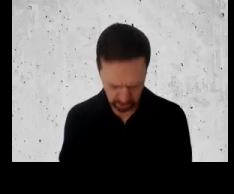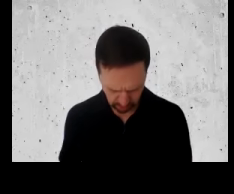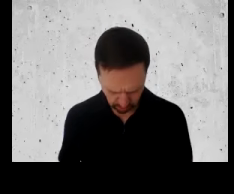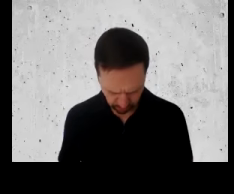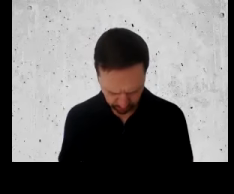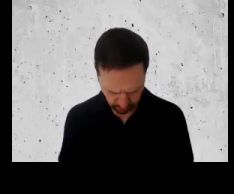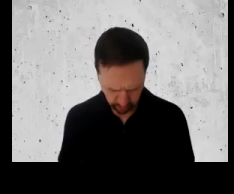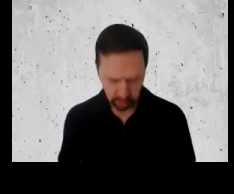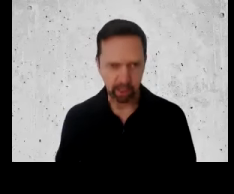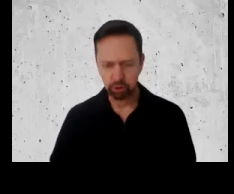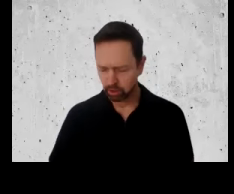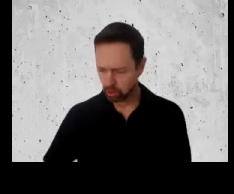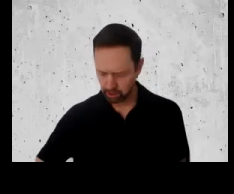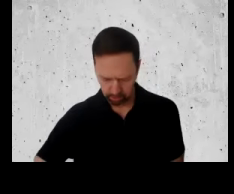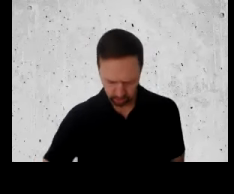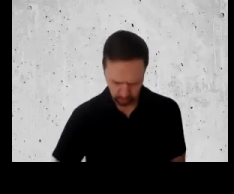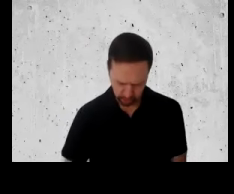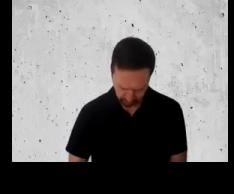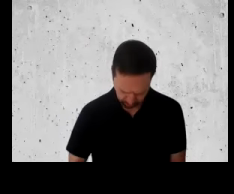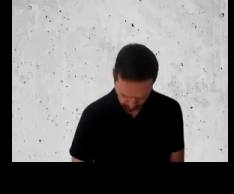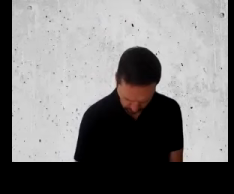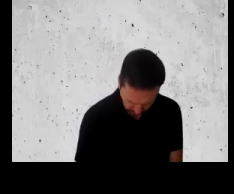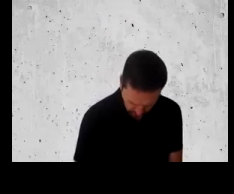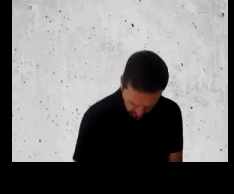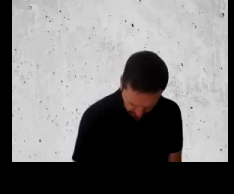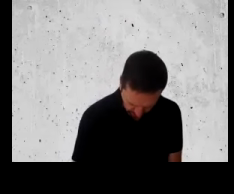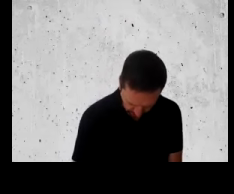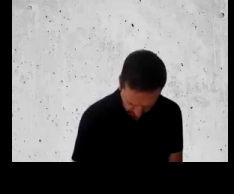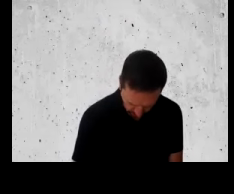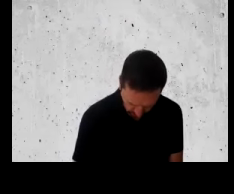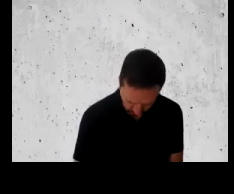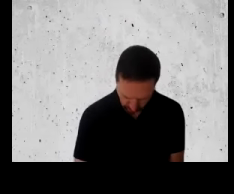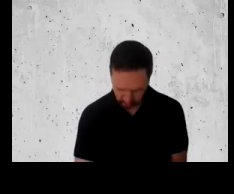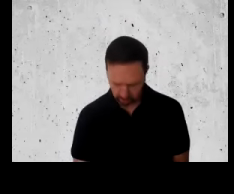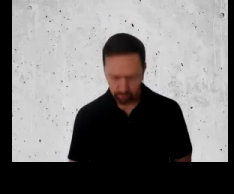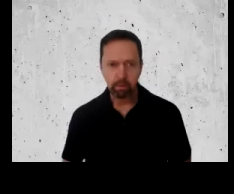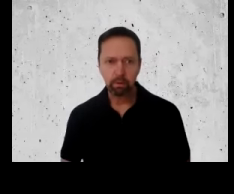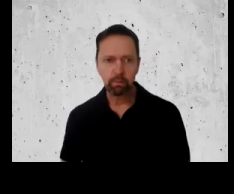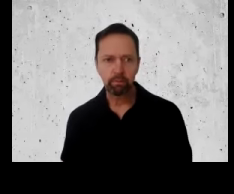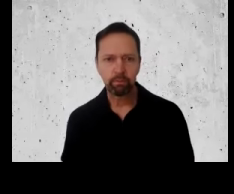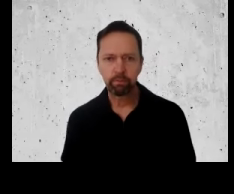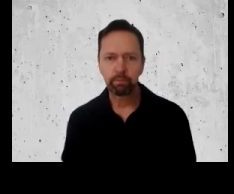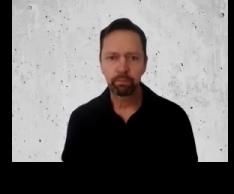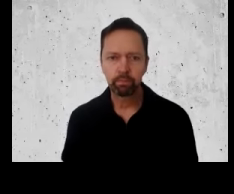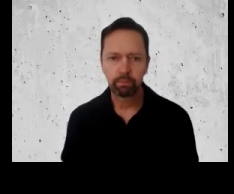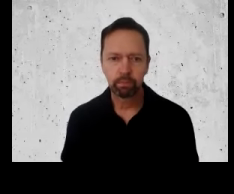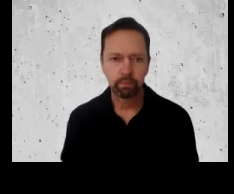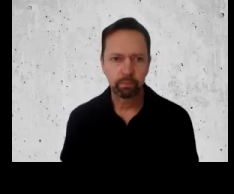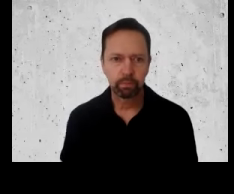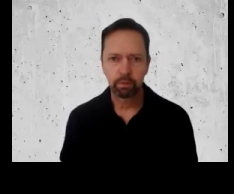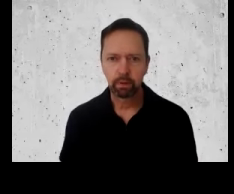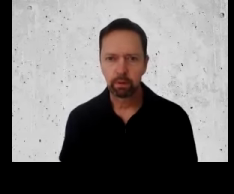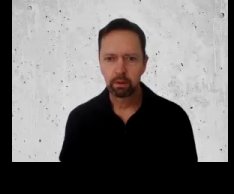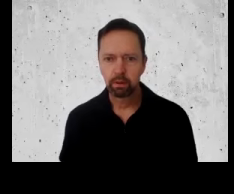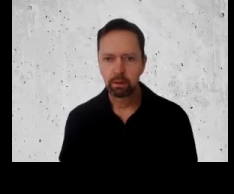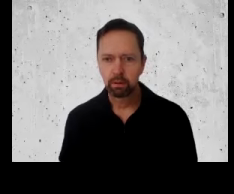Talvez não esteja aqui agora. Aí eu chamo ele outro dia. Deixa eu marcar aqui quem. Eu peço desculpas, chegou a me chamar, a